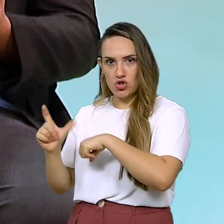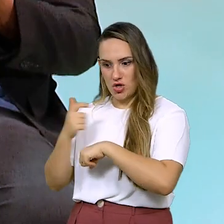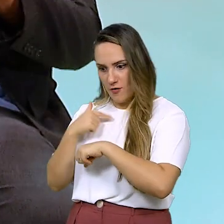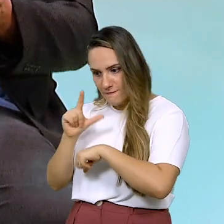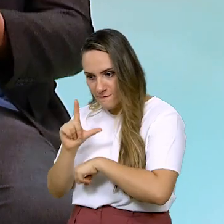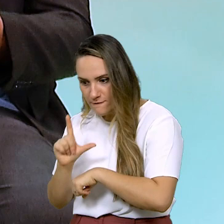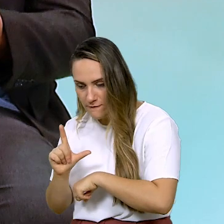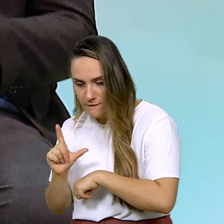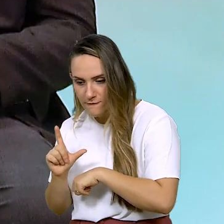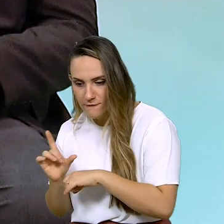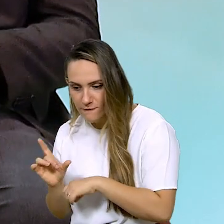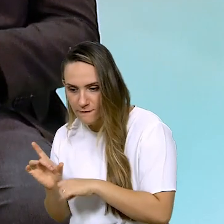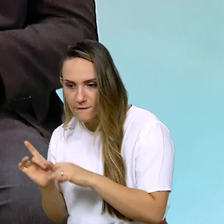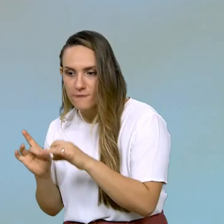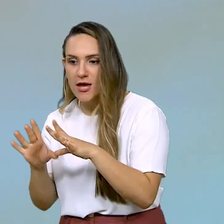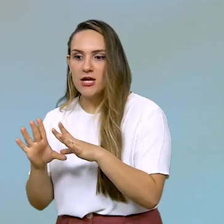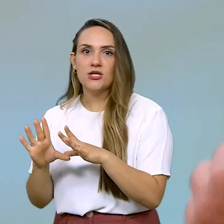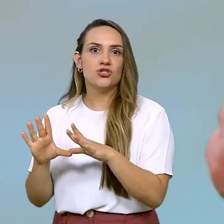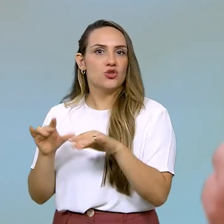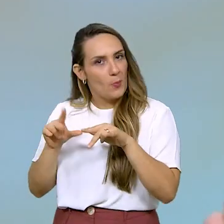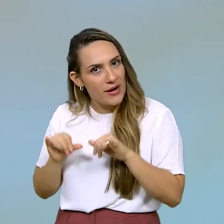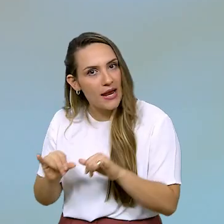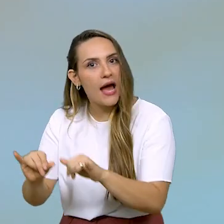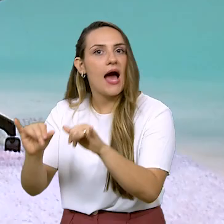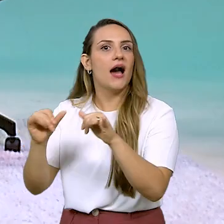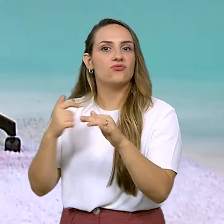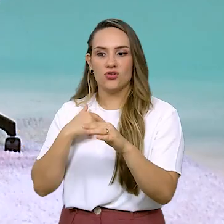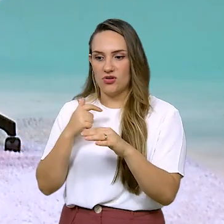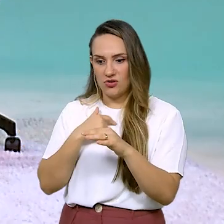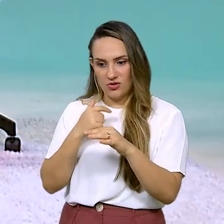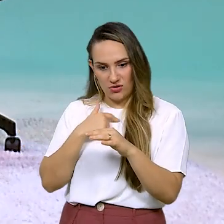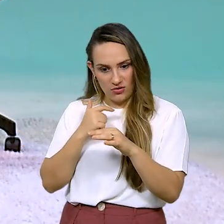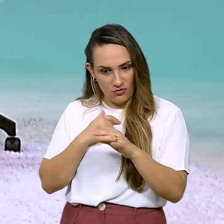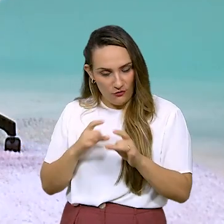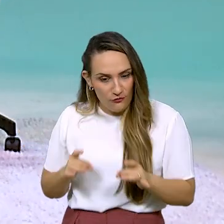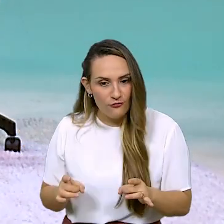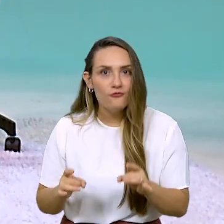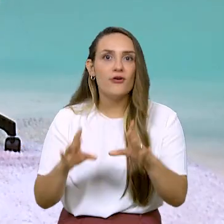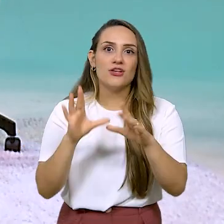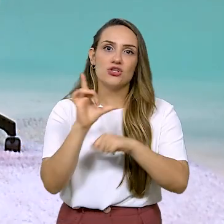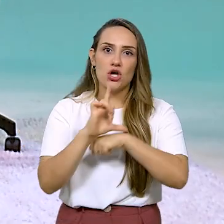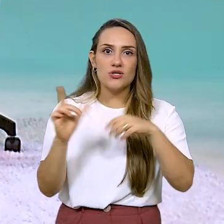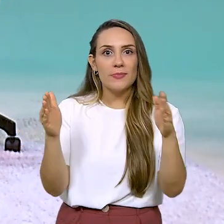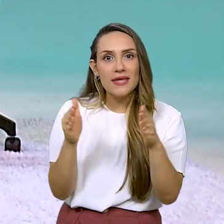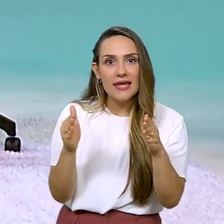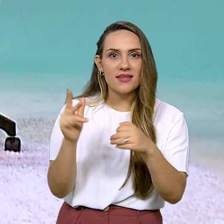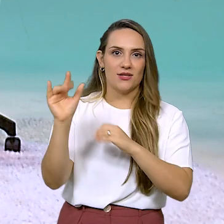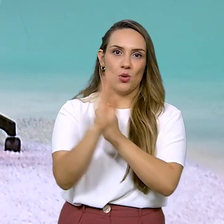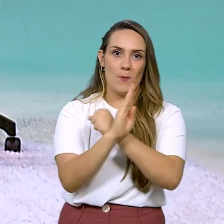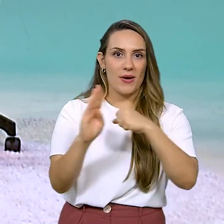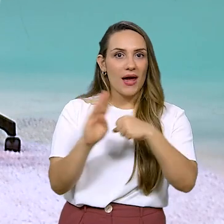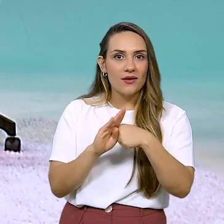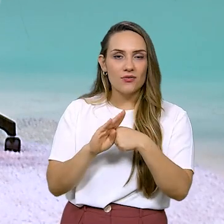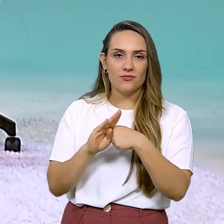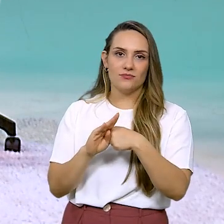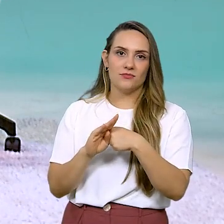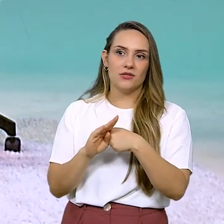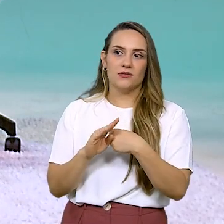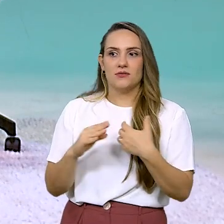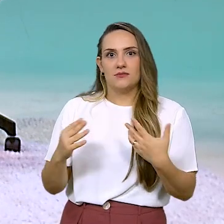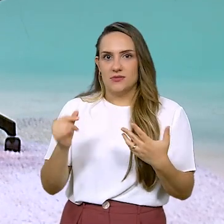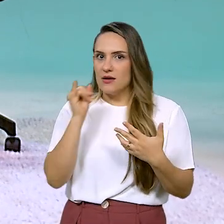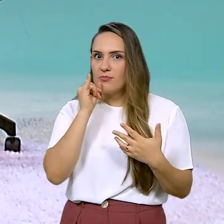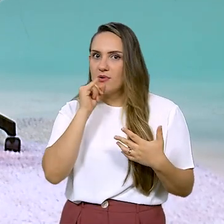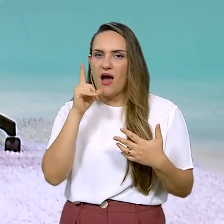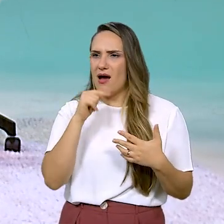está vendendo, quando você vai numa vendinha, por exemplo... Ali na conveniência. Na conveniência, vai comprar... Na mercearia do bairro. Exato. Você vai comprar alguns produtos ali,